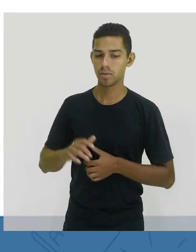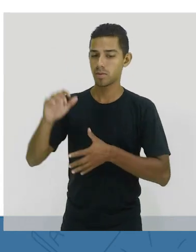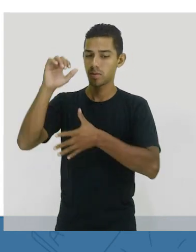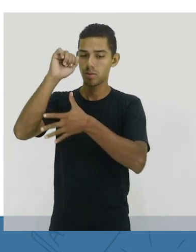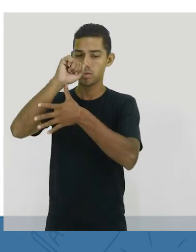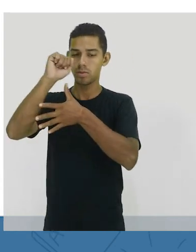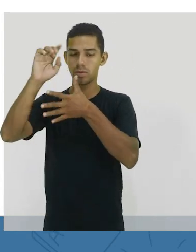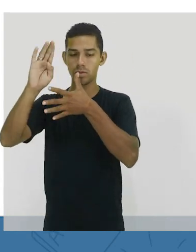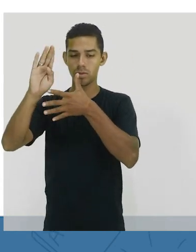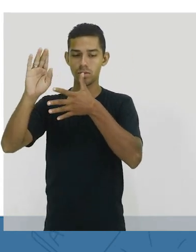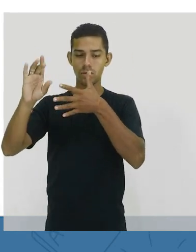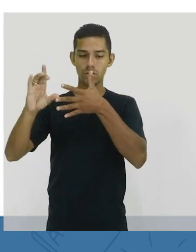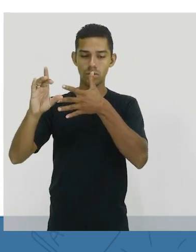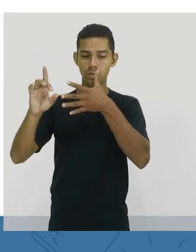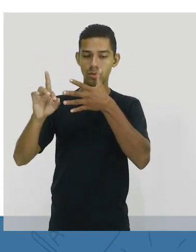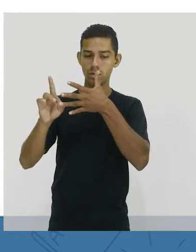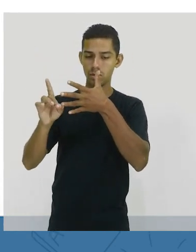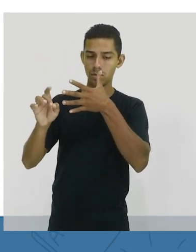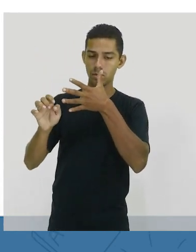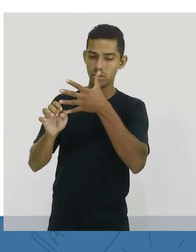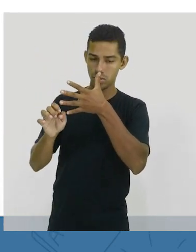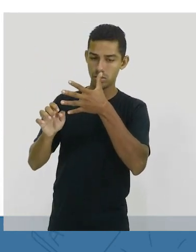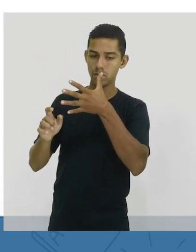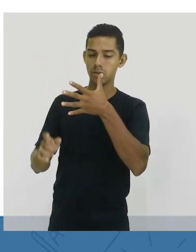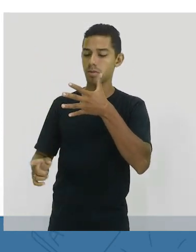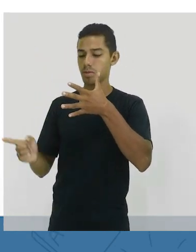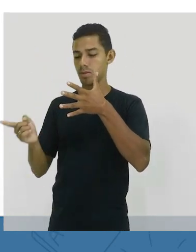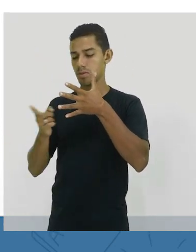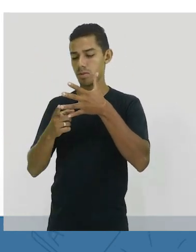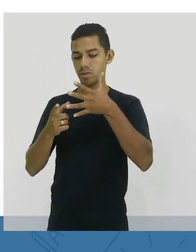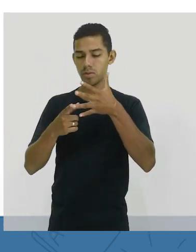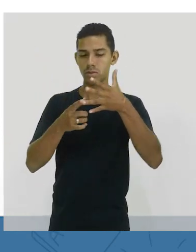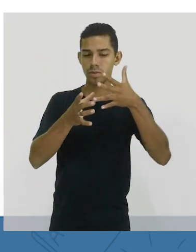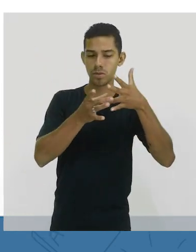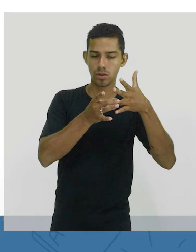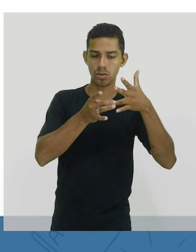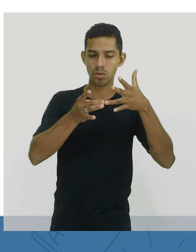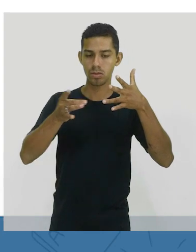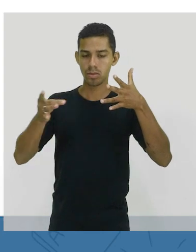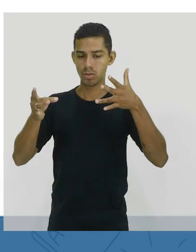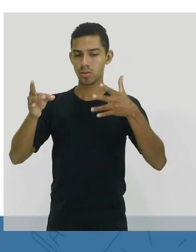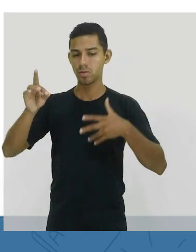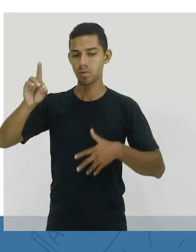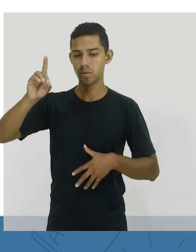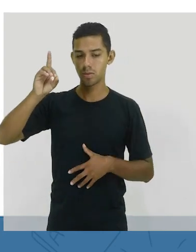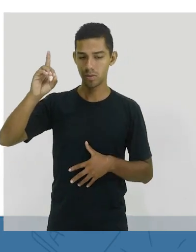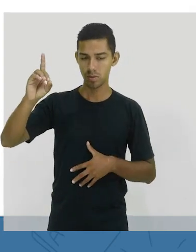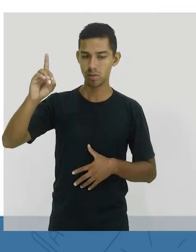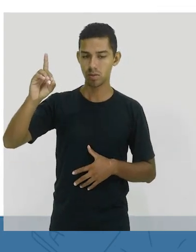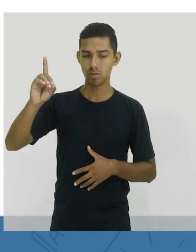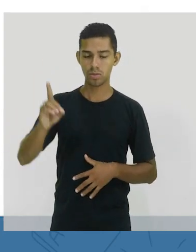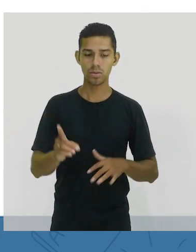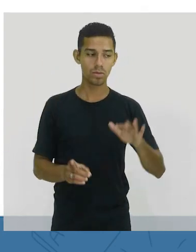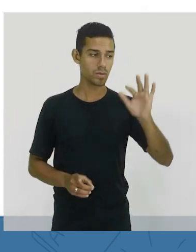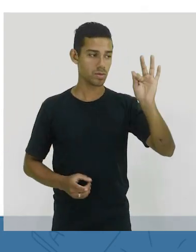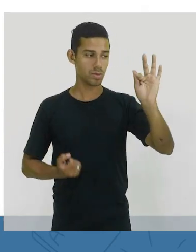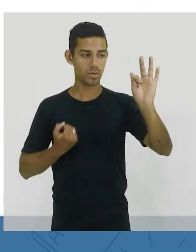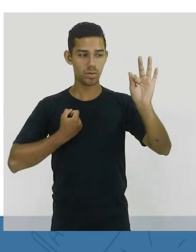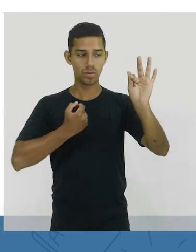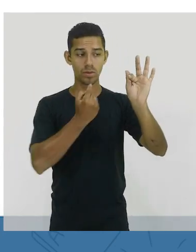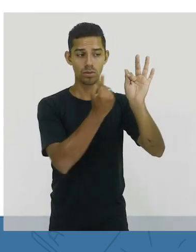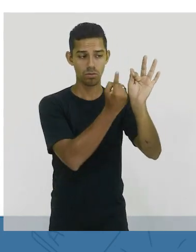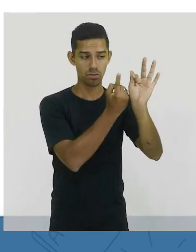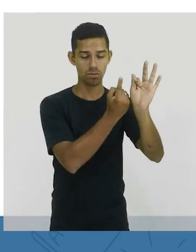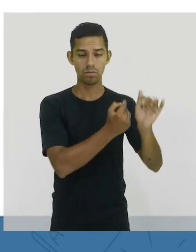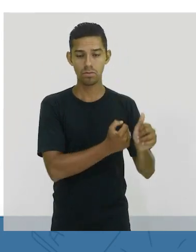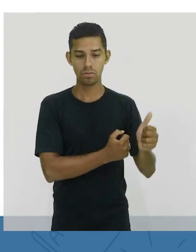1 maior do que a 2. Né? Letra D, frequência 1 maior do que a 2 e as velocidades iguais. E a letra E, frequência 1 maior do que a frequência